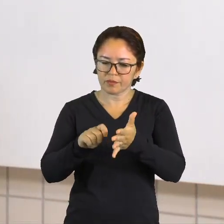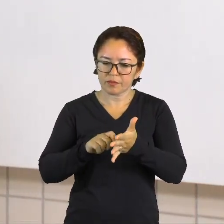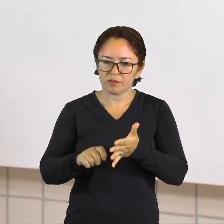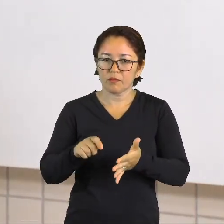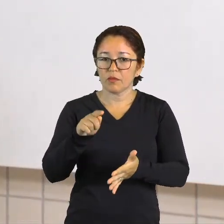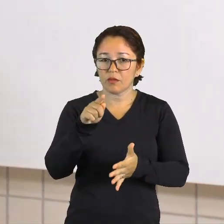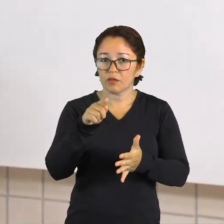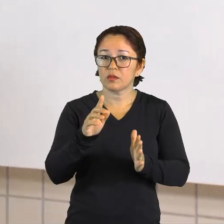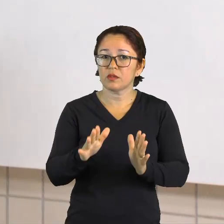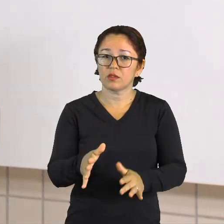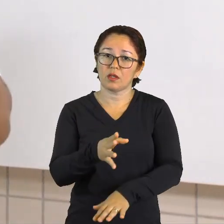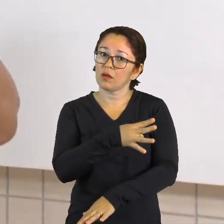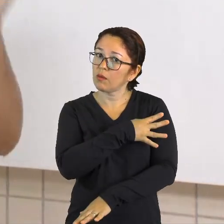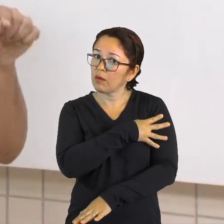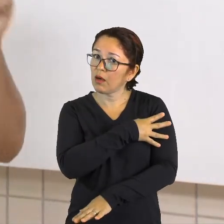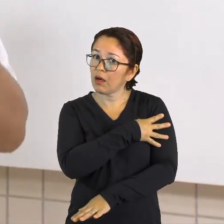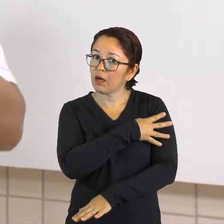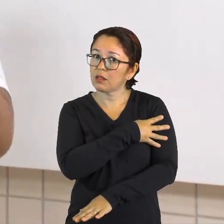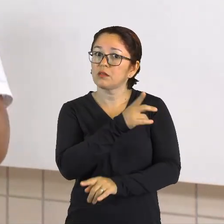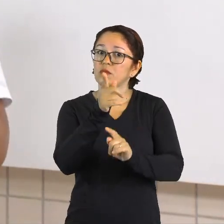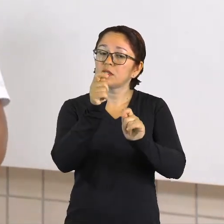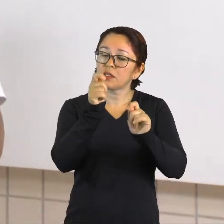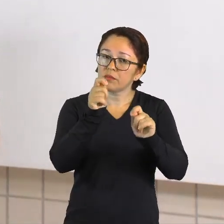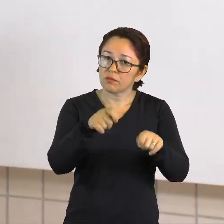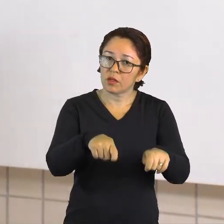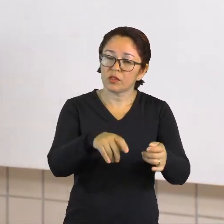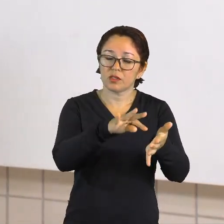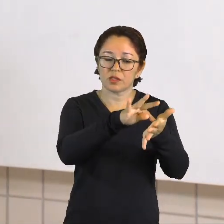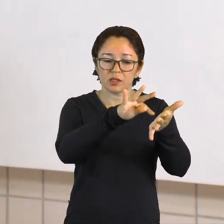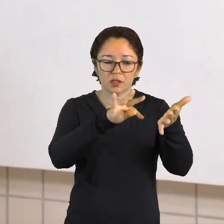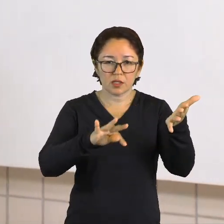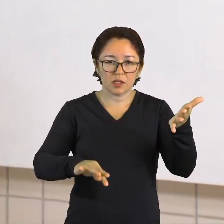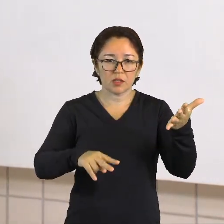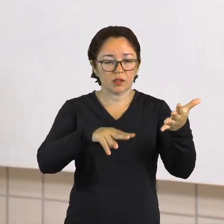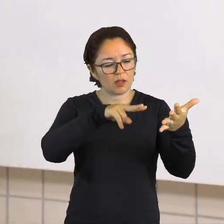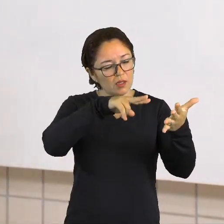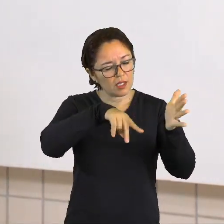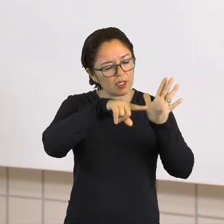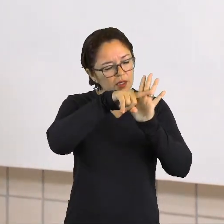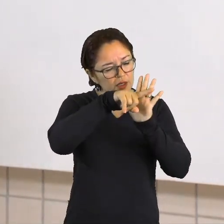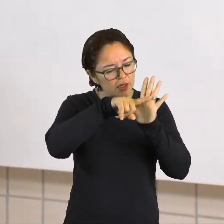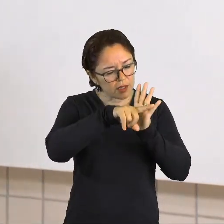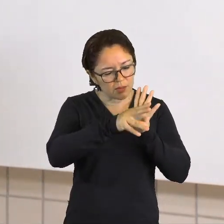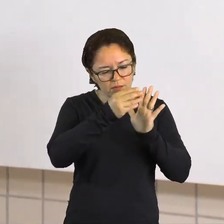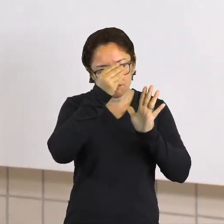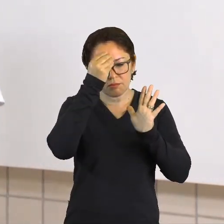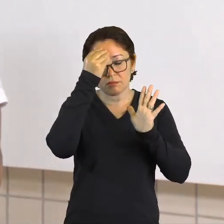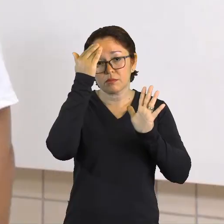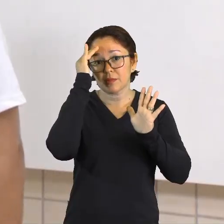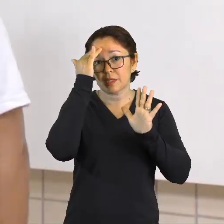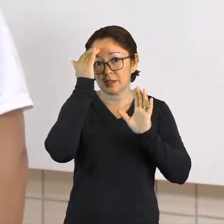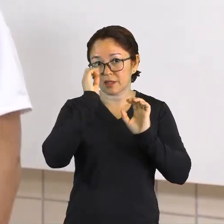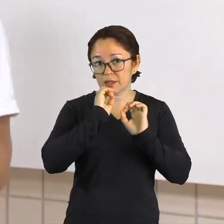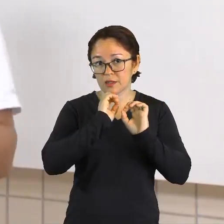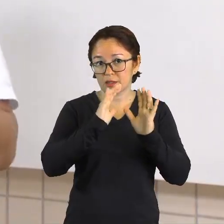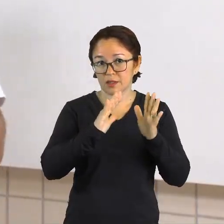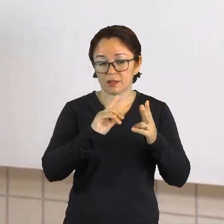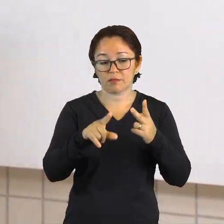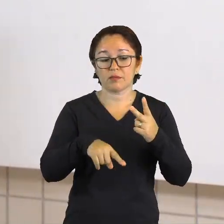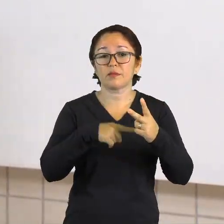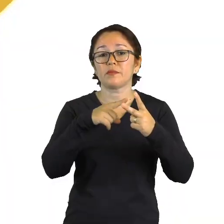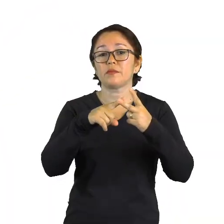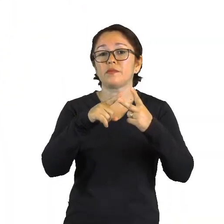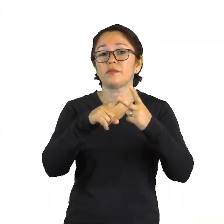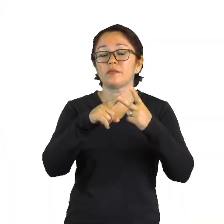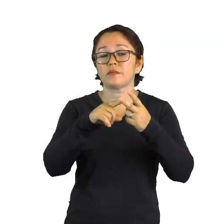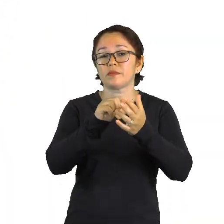tem condições de ler e interpretar direitinho o que está escrito lá. Vamos para a 2? A 2 fala o